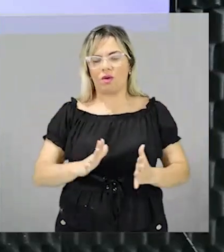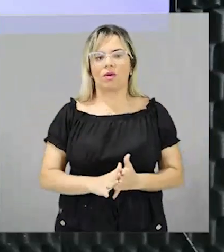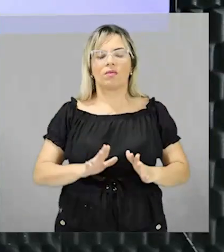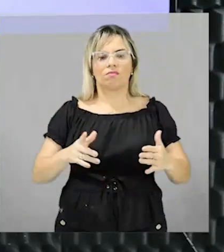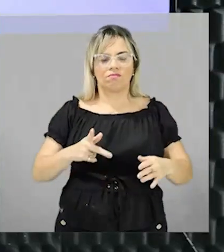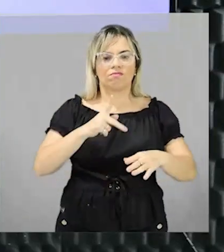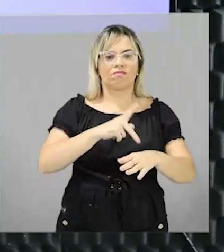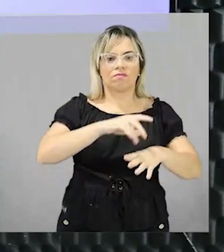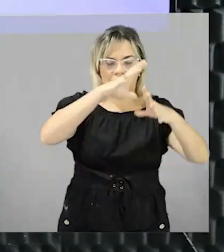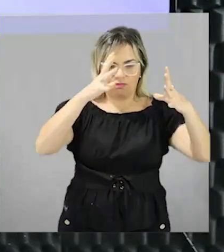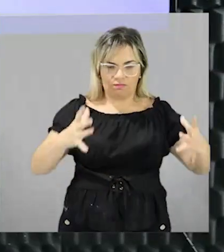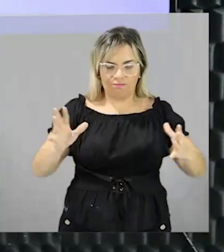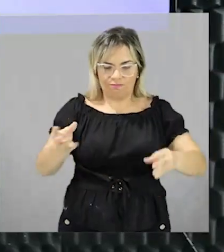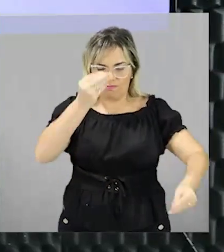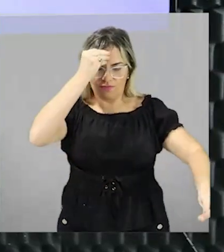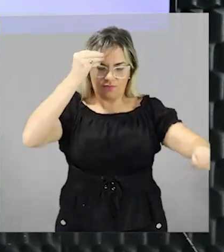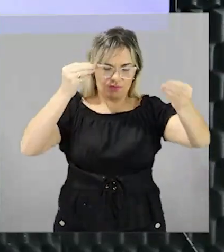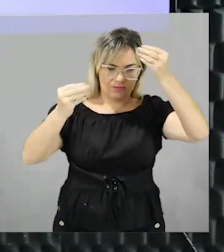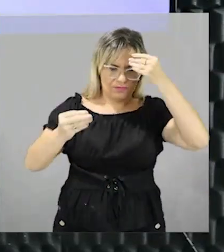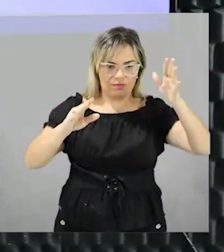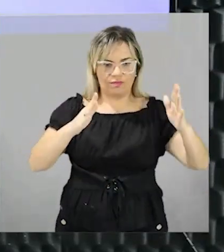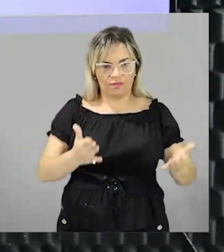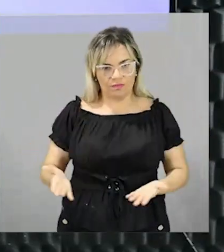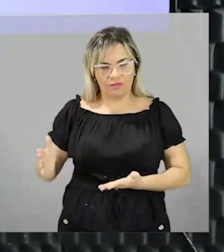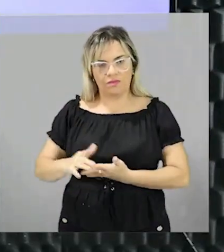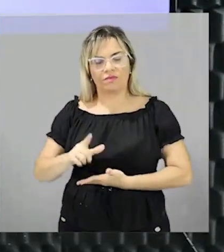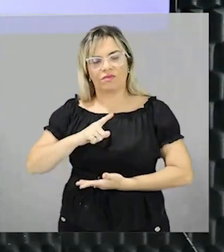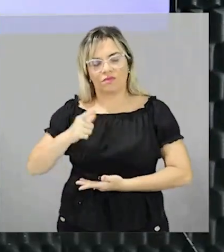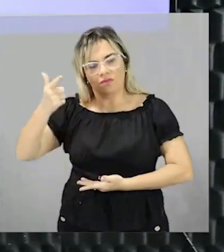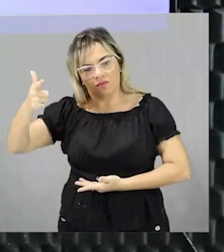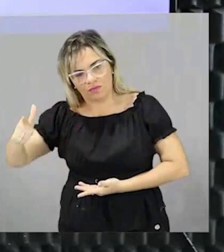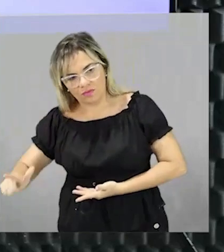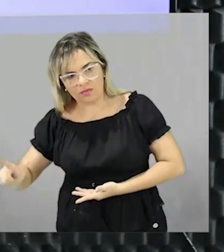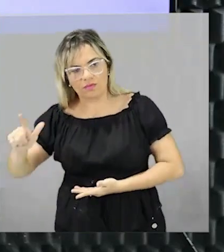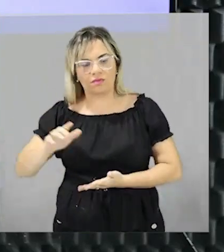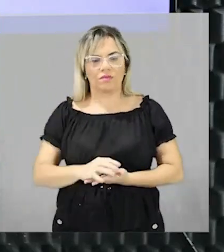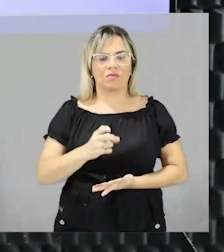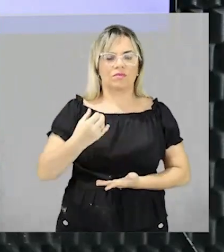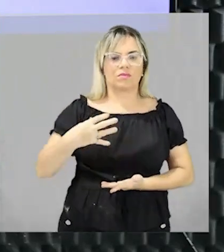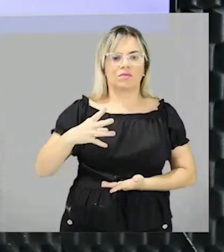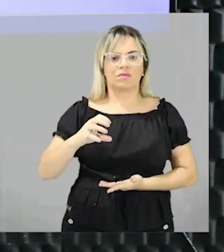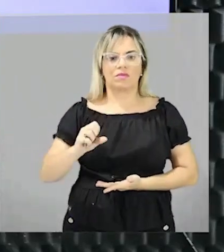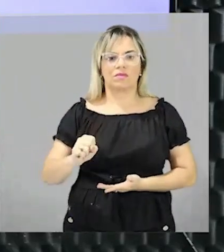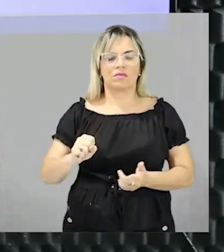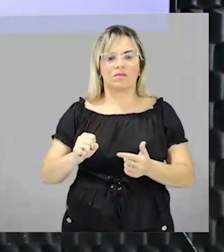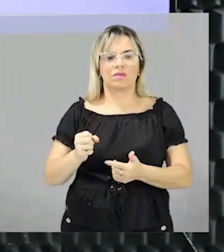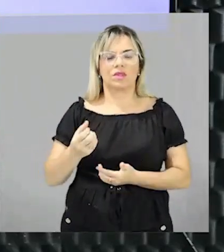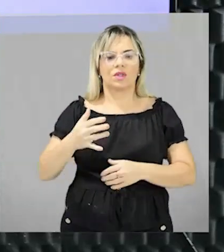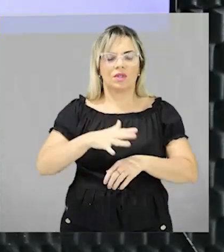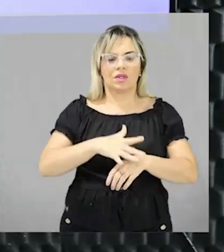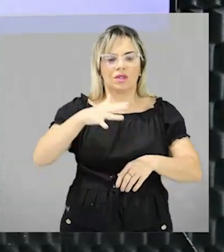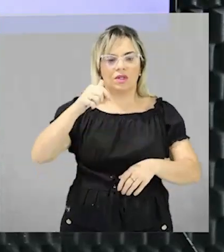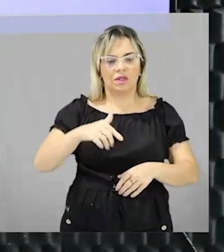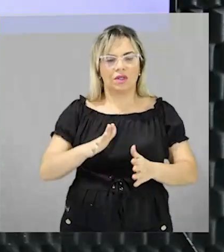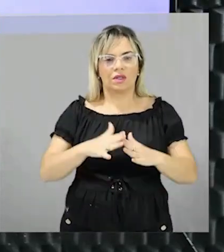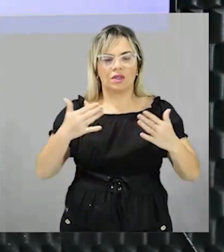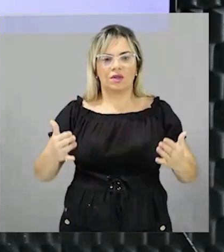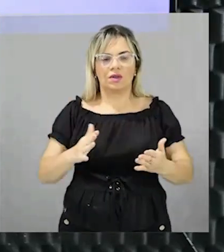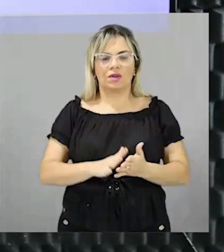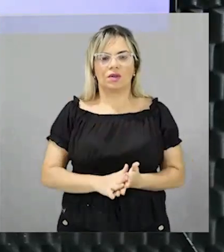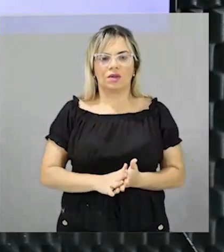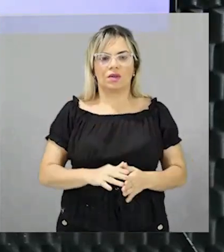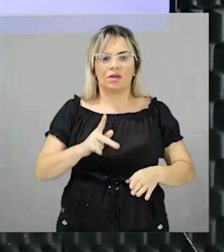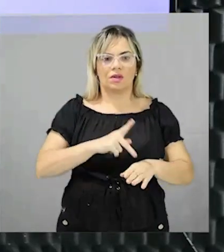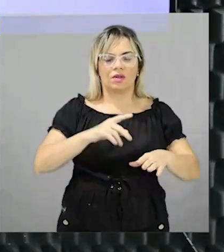certo? Mas capta aí, escudo cristalino, tu tem rochas magmáticas mais antigas e muito importante, as rochas magmáticas, elas